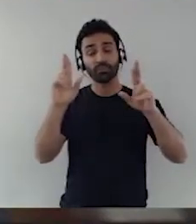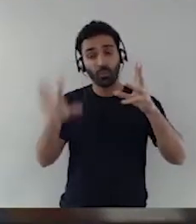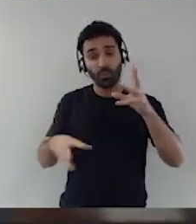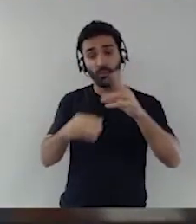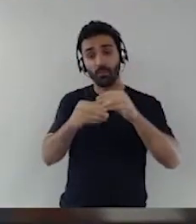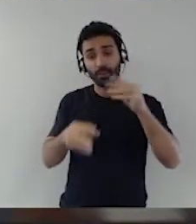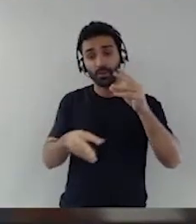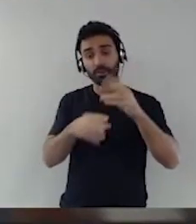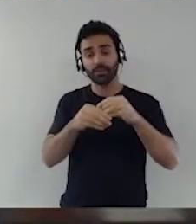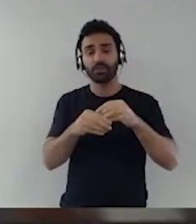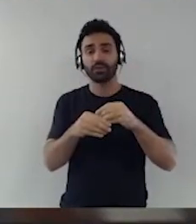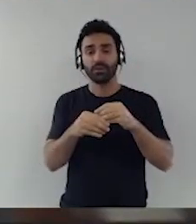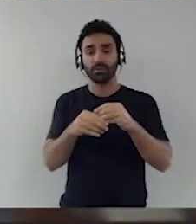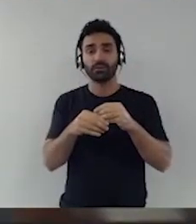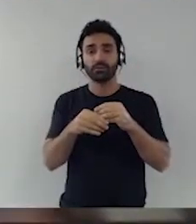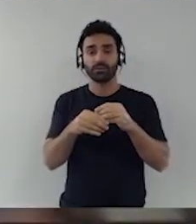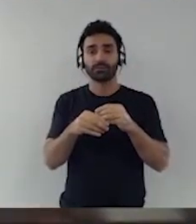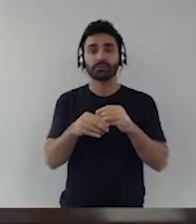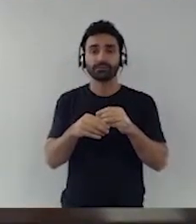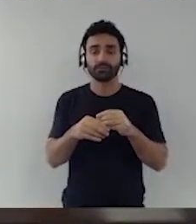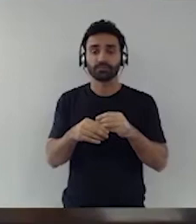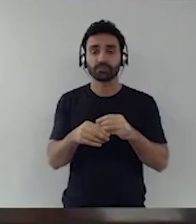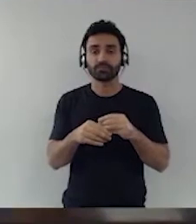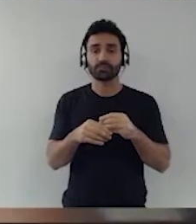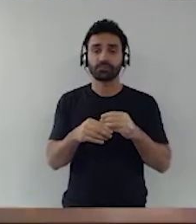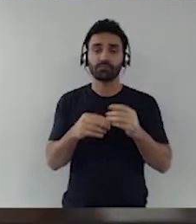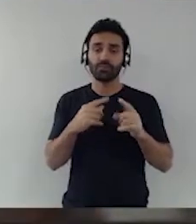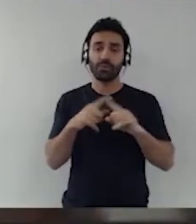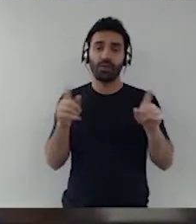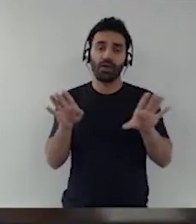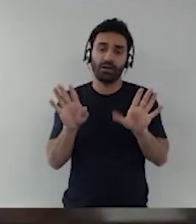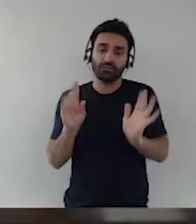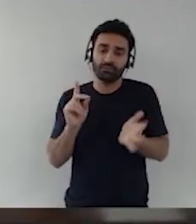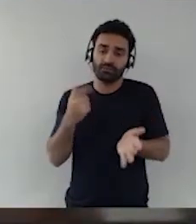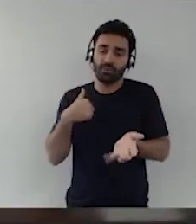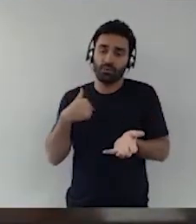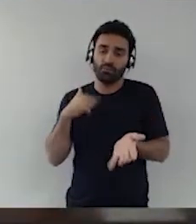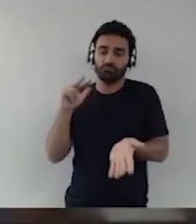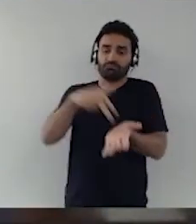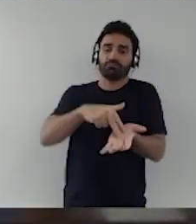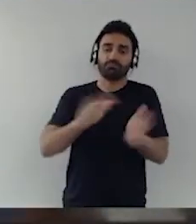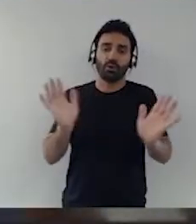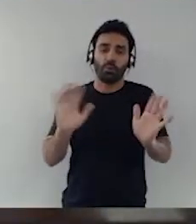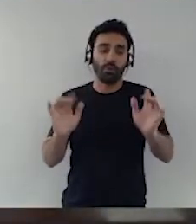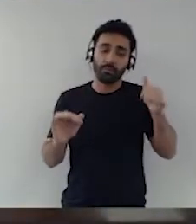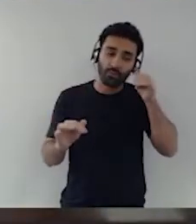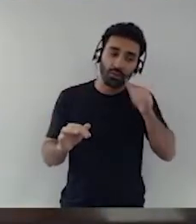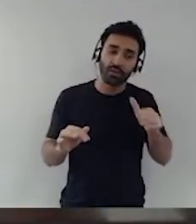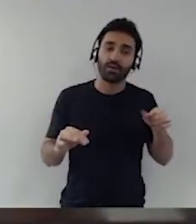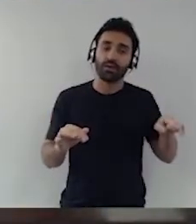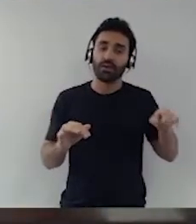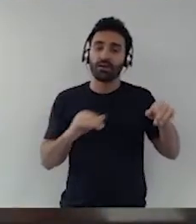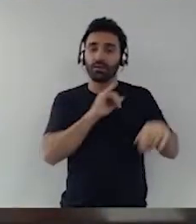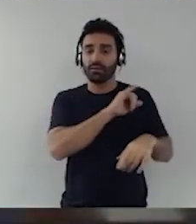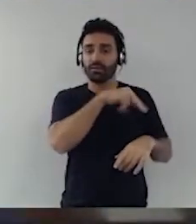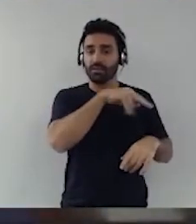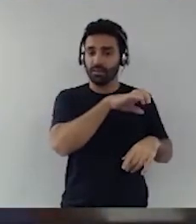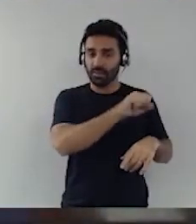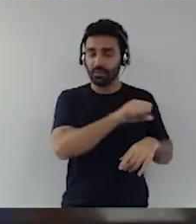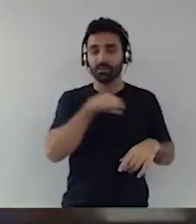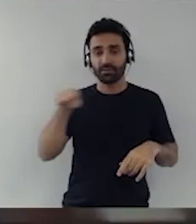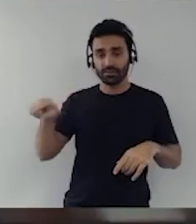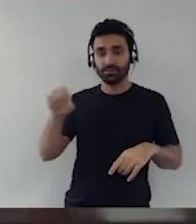complementar e menos protagônica, porque eu tenho certeza que isso coube à doutora Inês e caberá